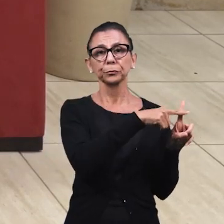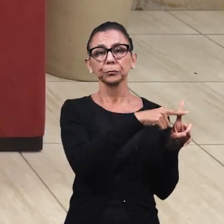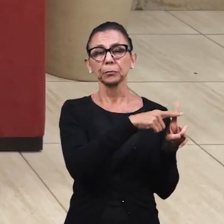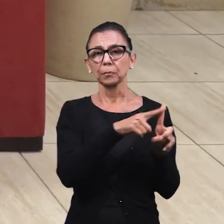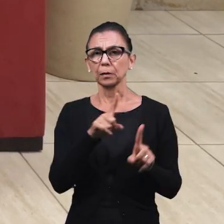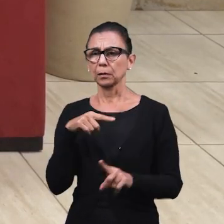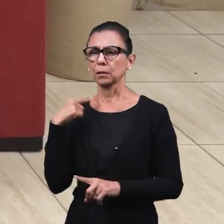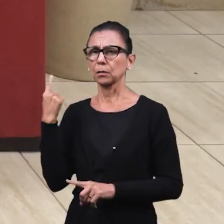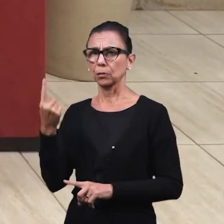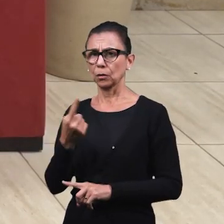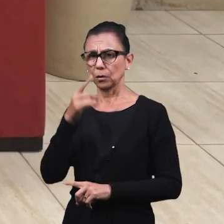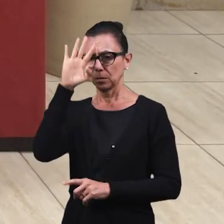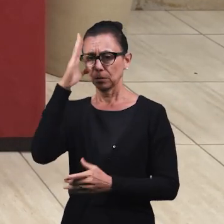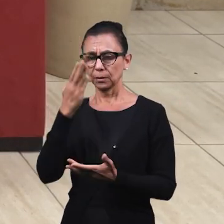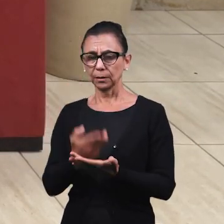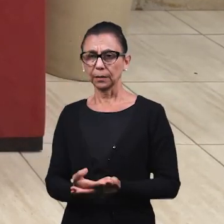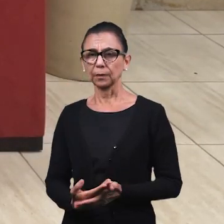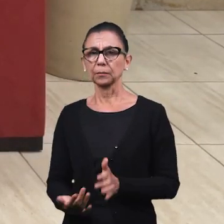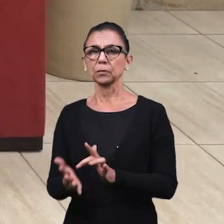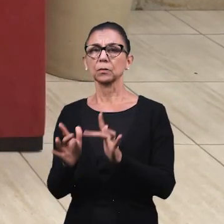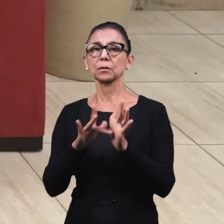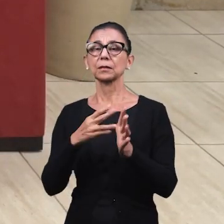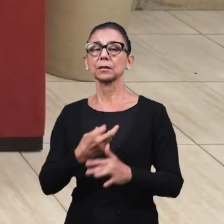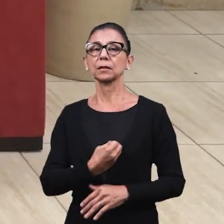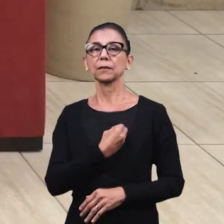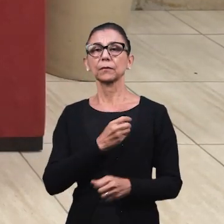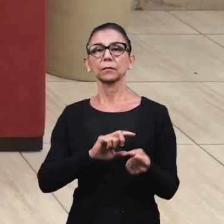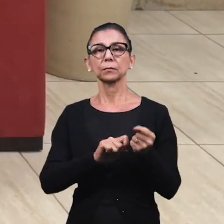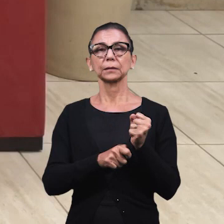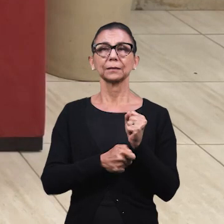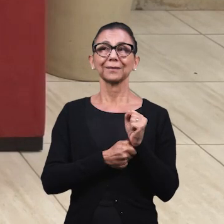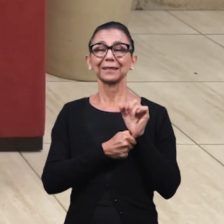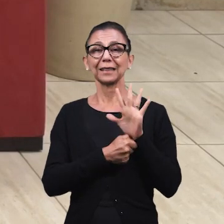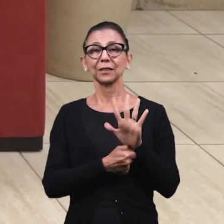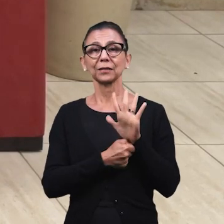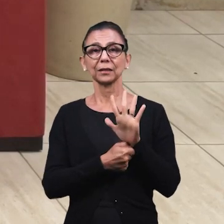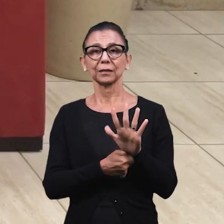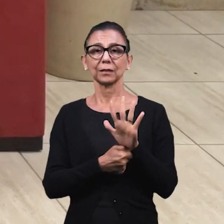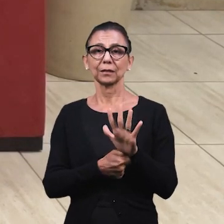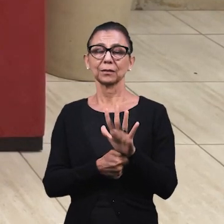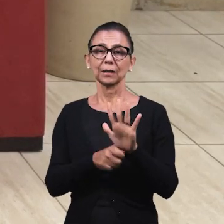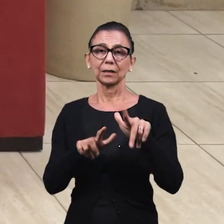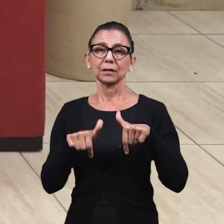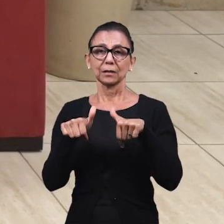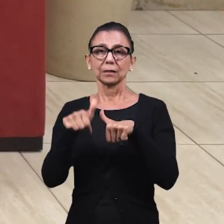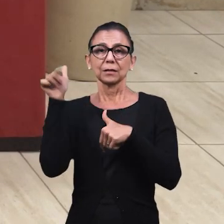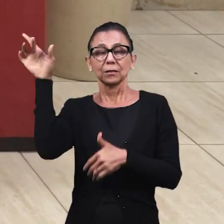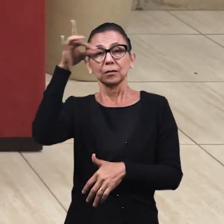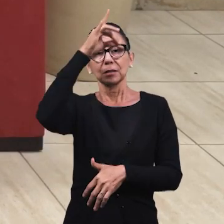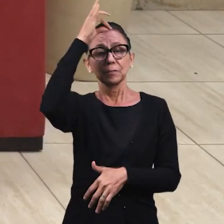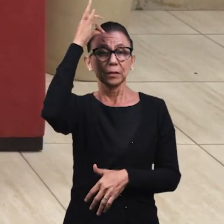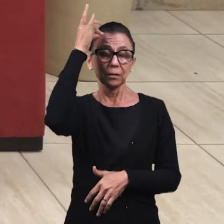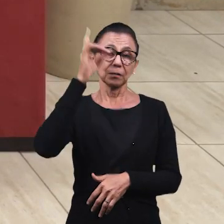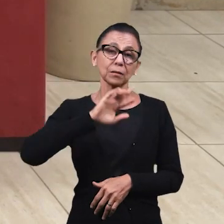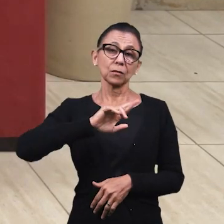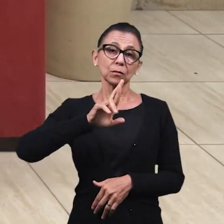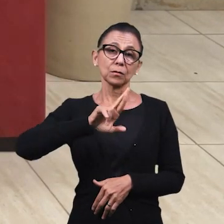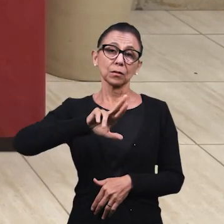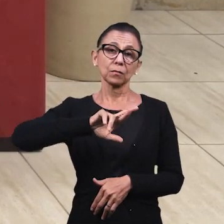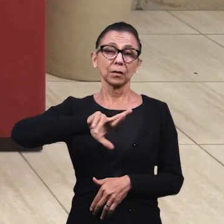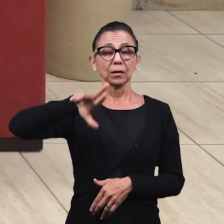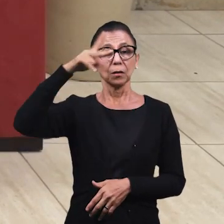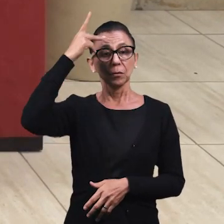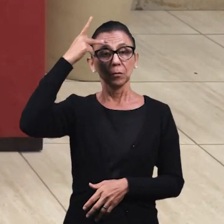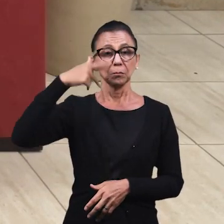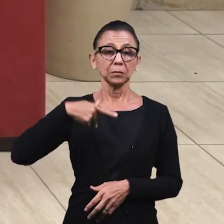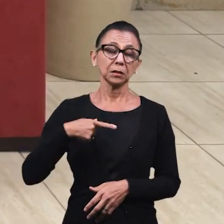ele está vivo agora. Ele está no nosso meio. É um mistério revelado pelo Espírito Santo e não dá também pela carne, porque